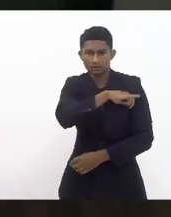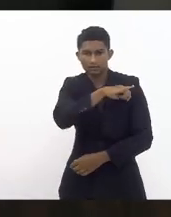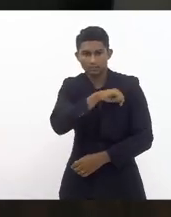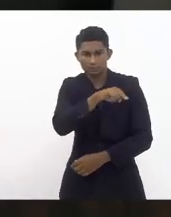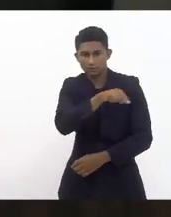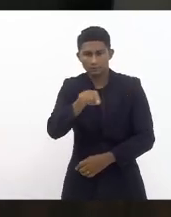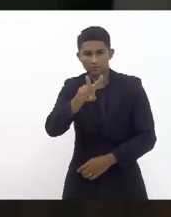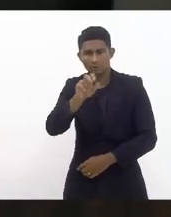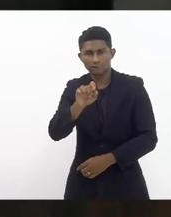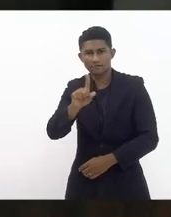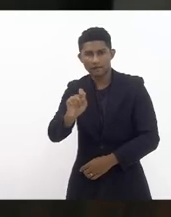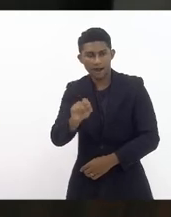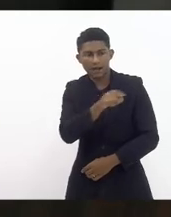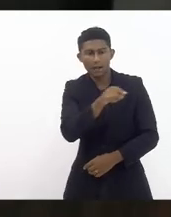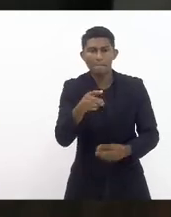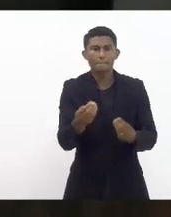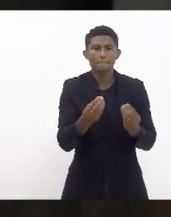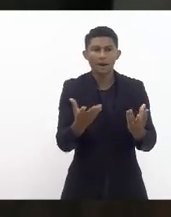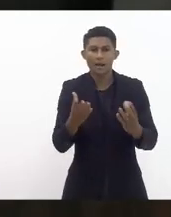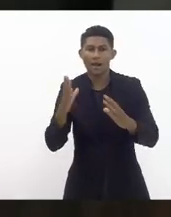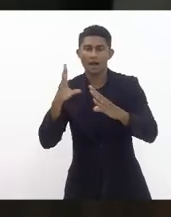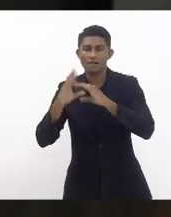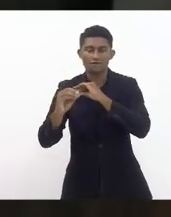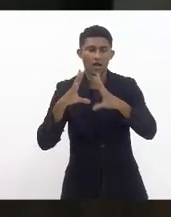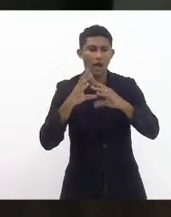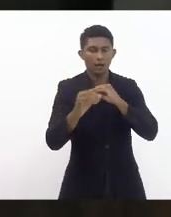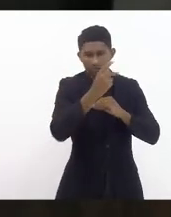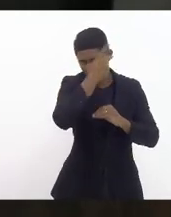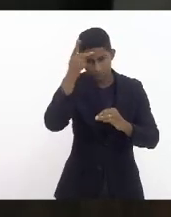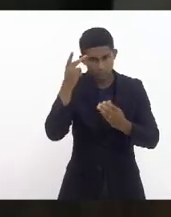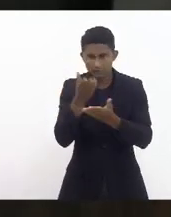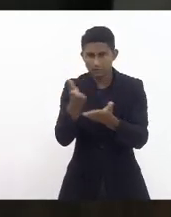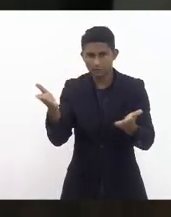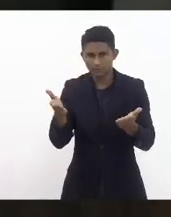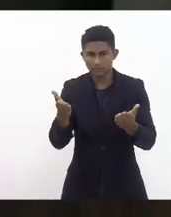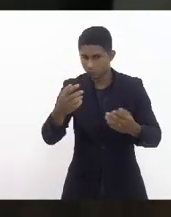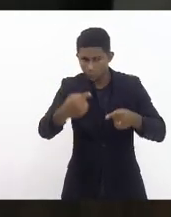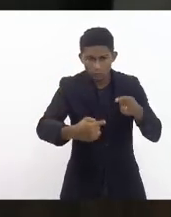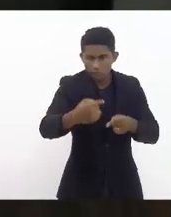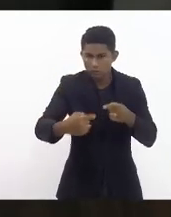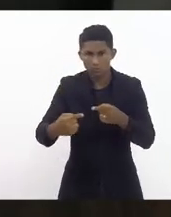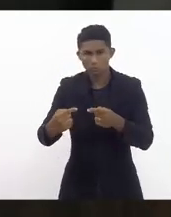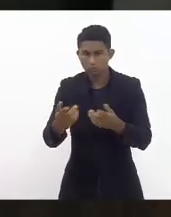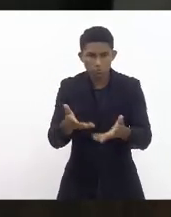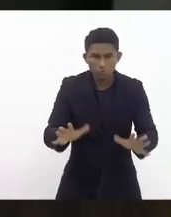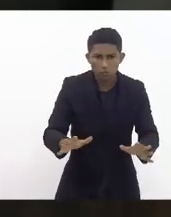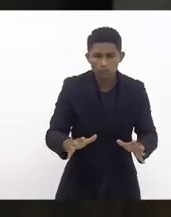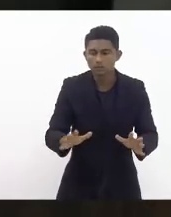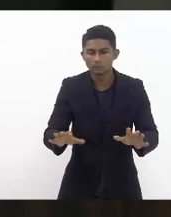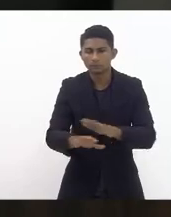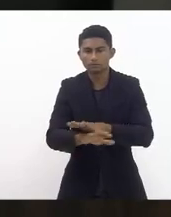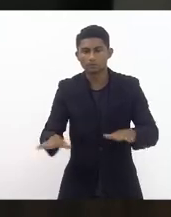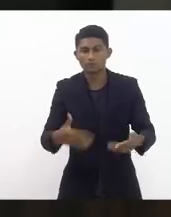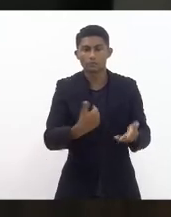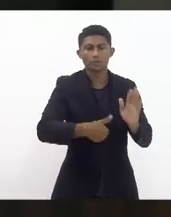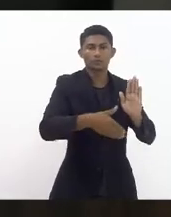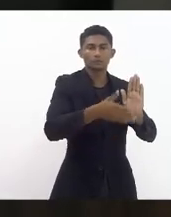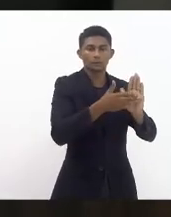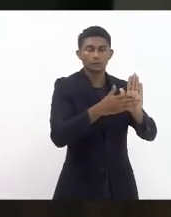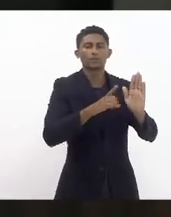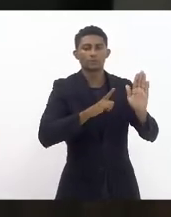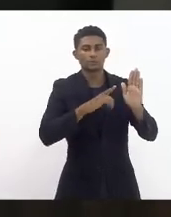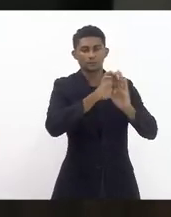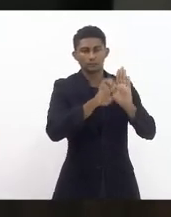vagas ociosas a refugiados. Em discussão, havendo quem queira discutir, encerrada a discussão, a presente proposta recebeu 6